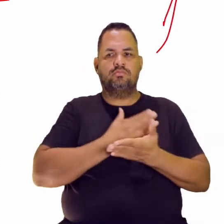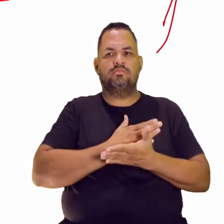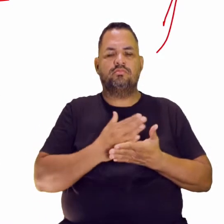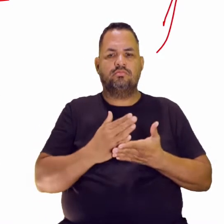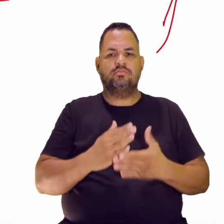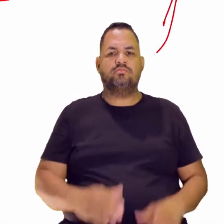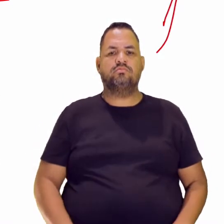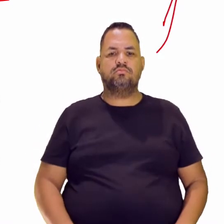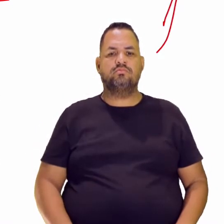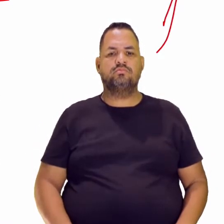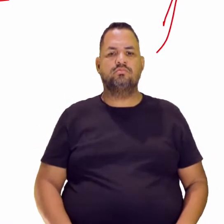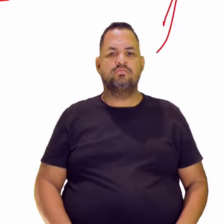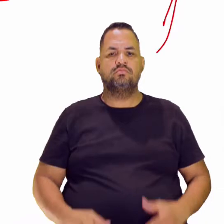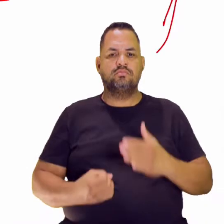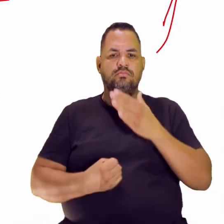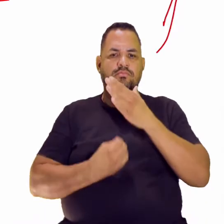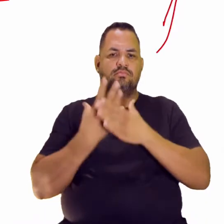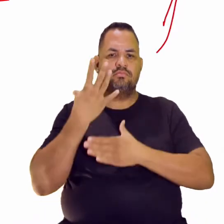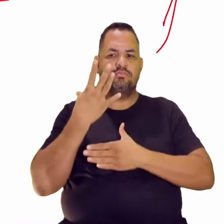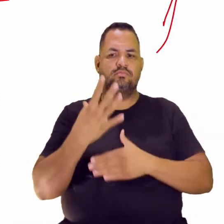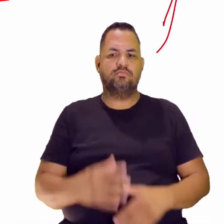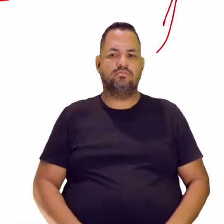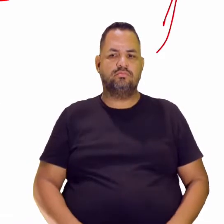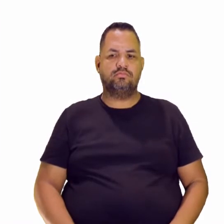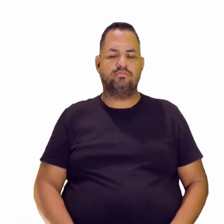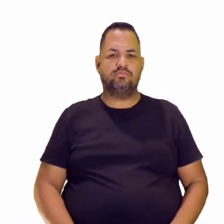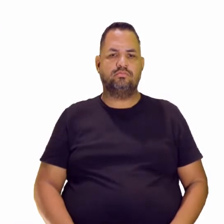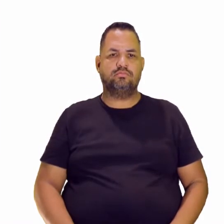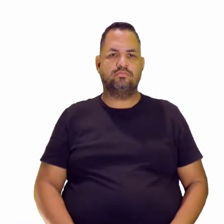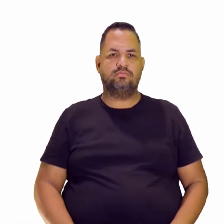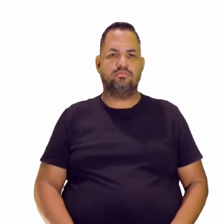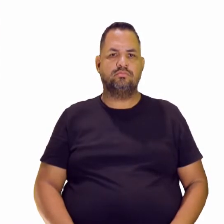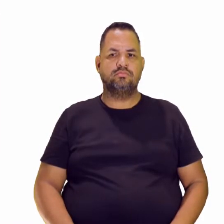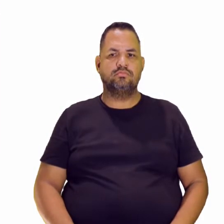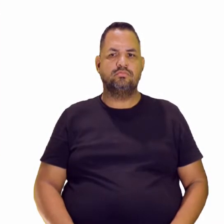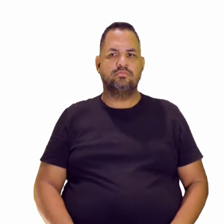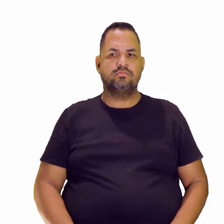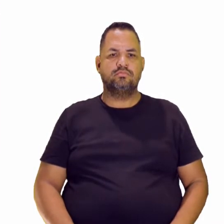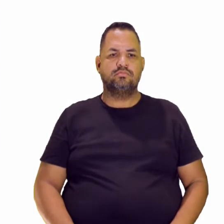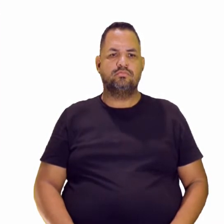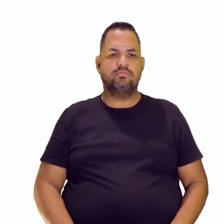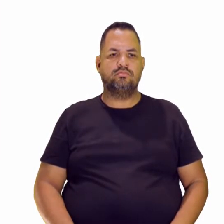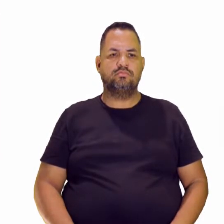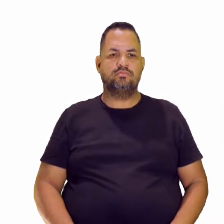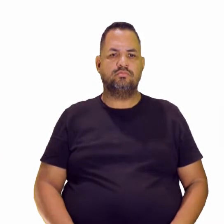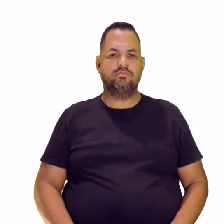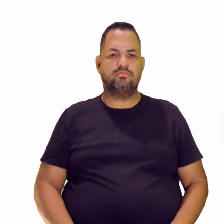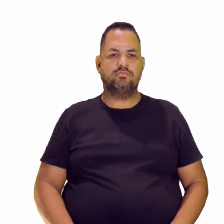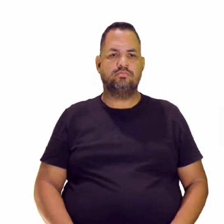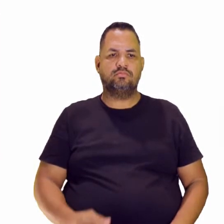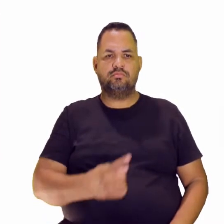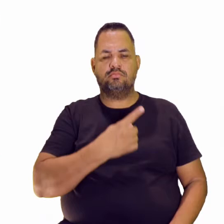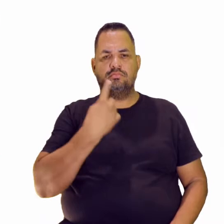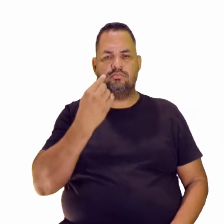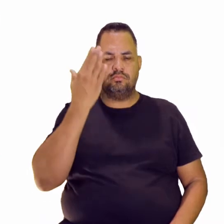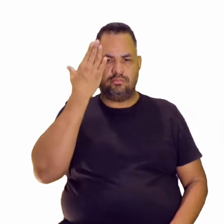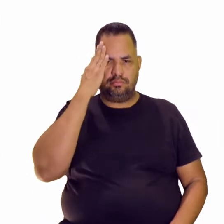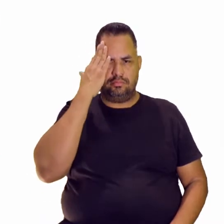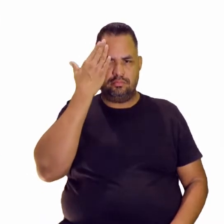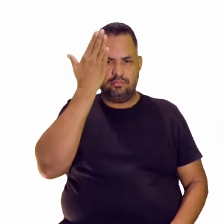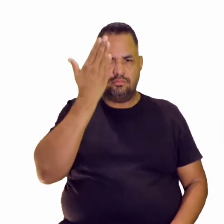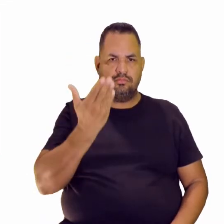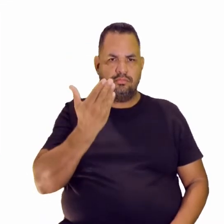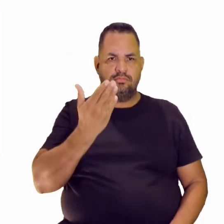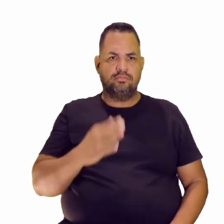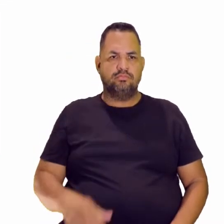a florescer com o modernismo, a aparecer. Então, vamos entender